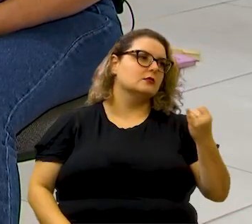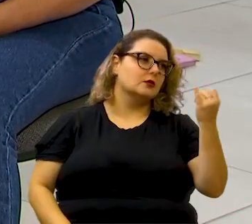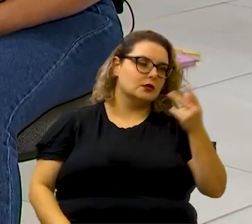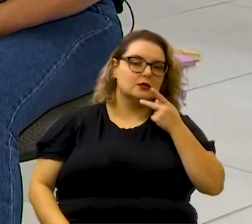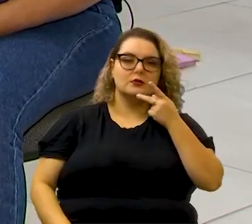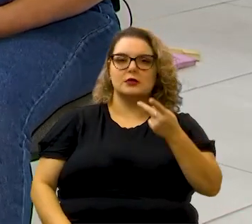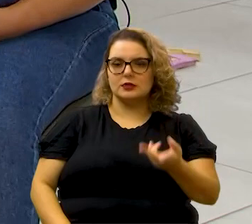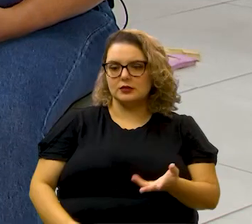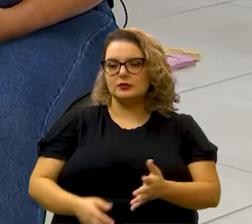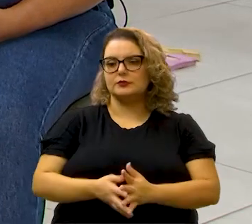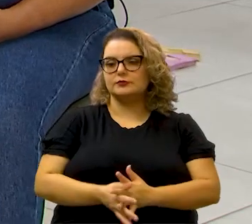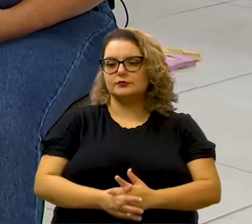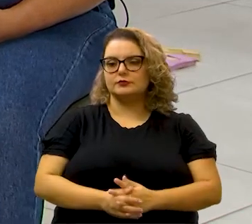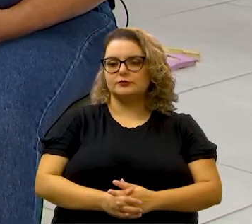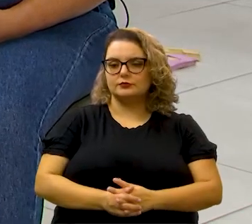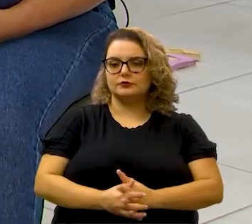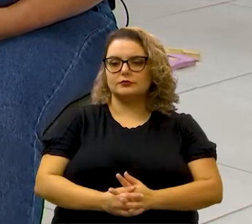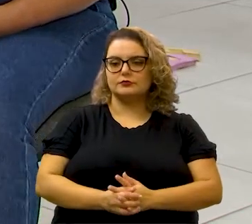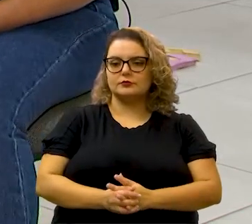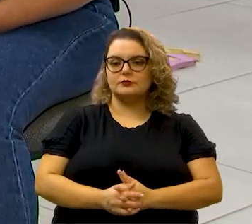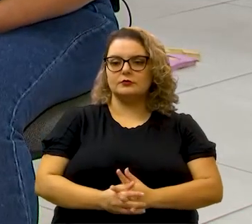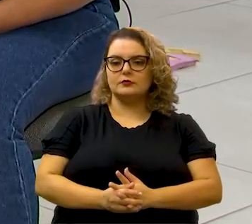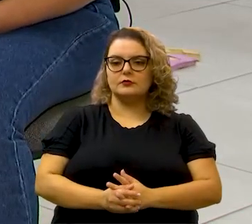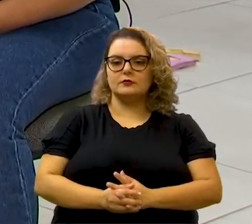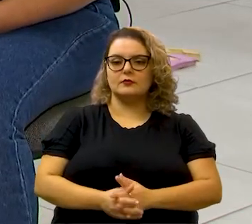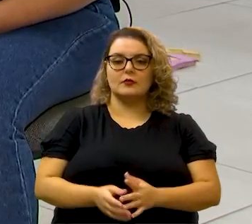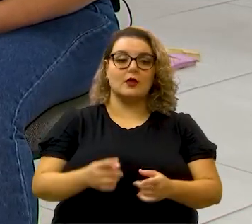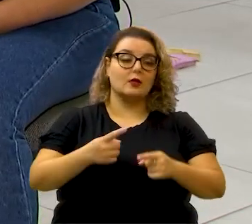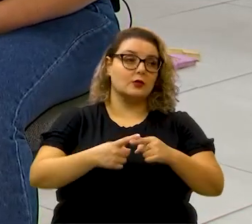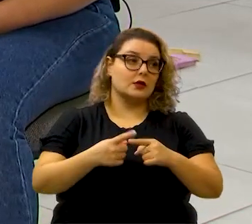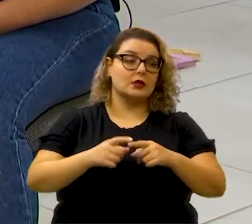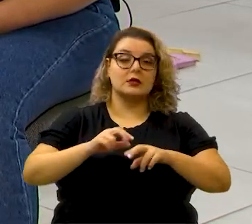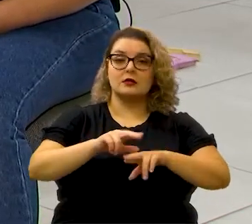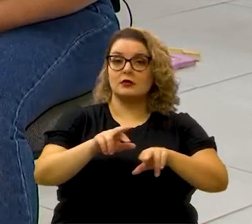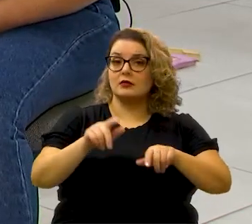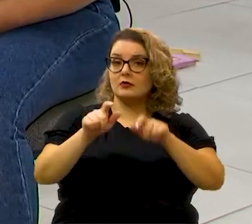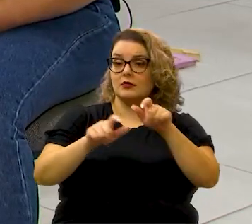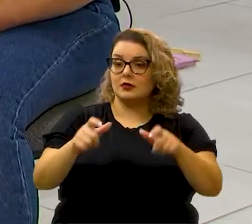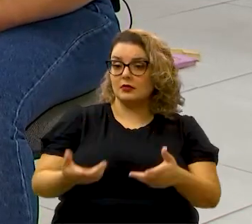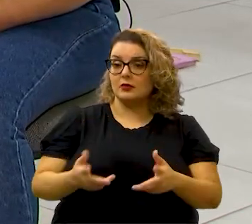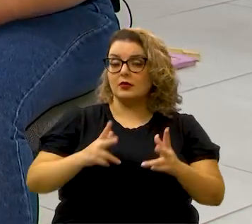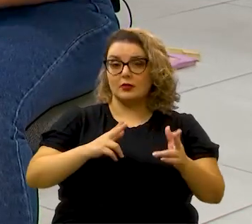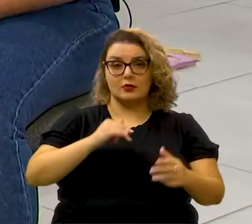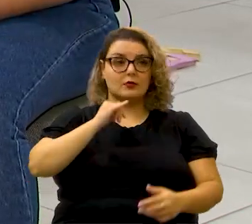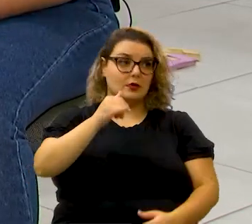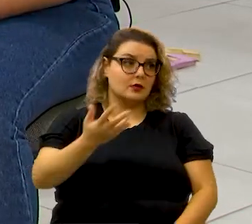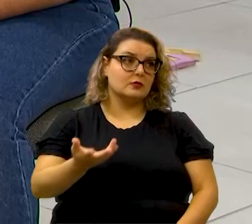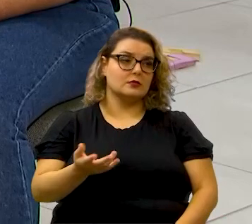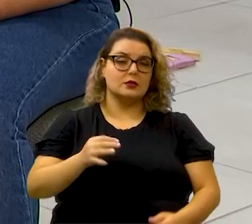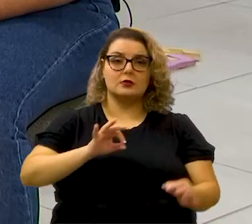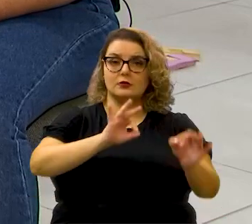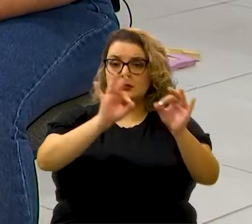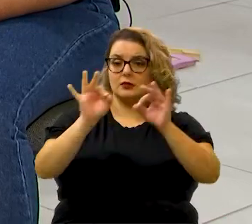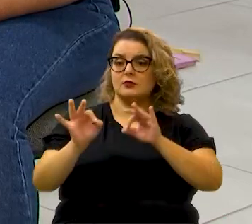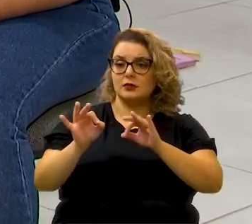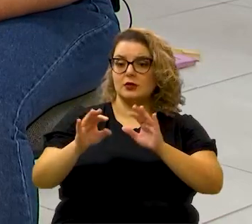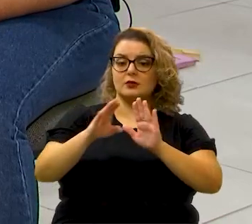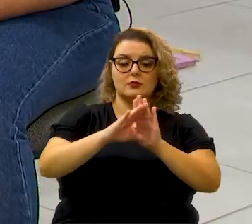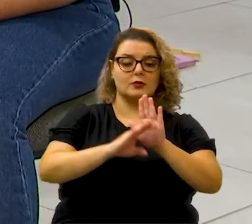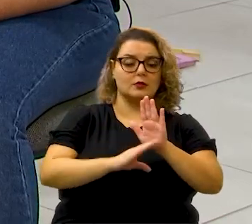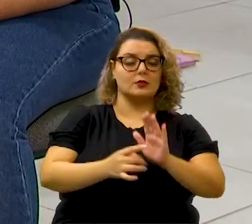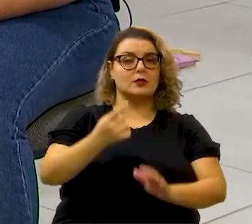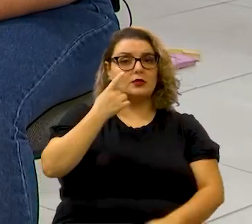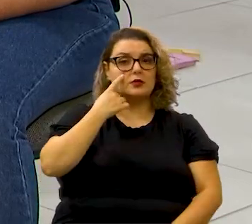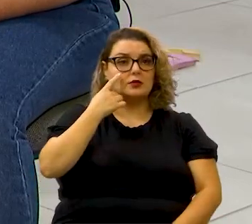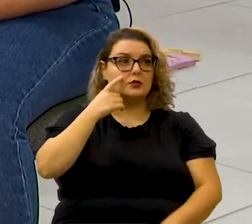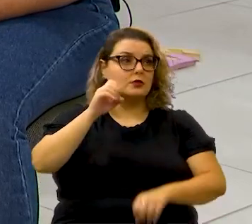nesse processo. Super importante isso que você está falando, né? É super importante porque tem muita gente, como eu estava dizendo, que está